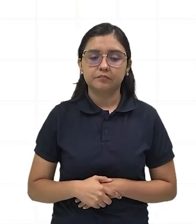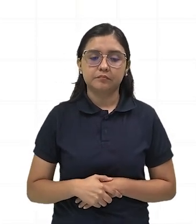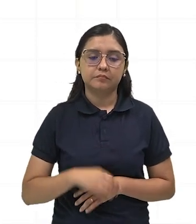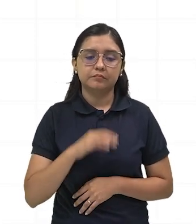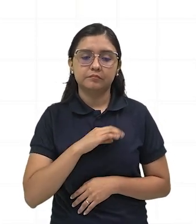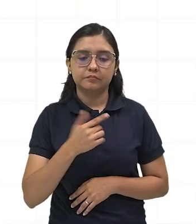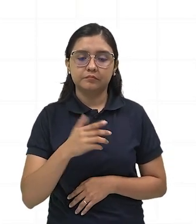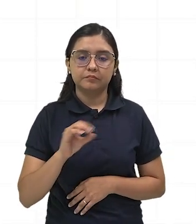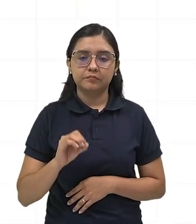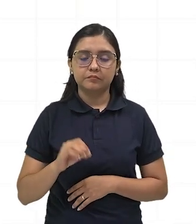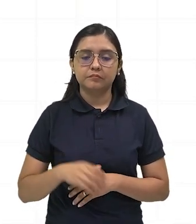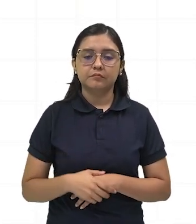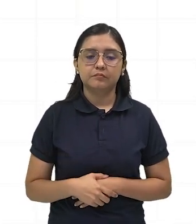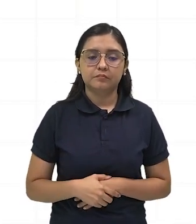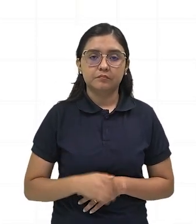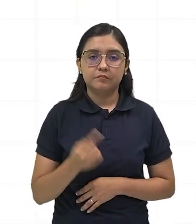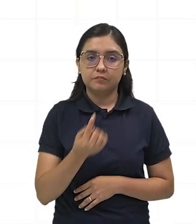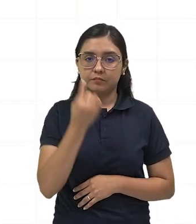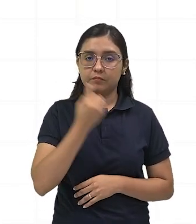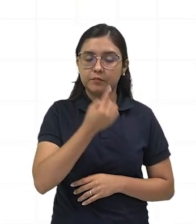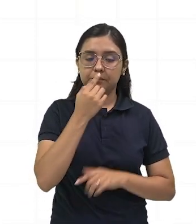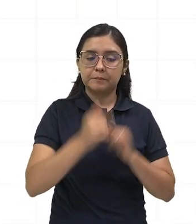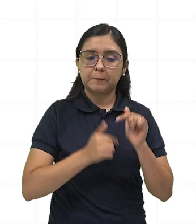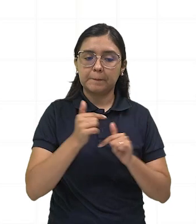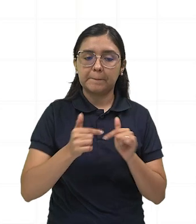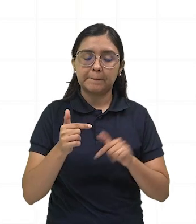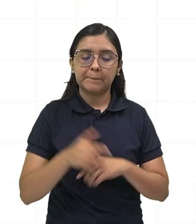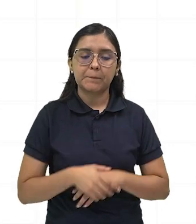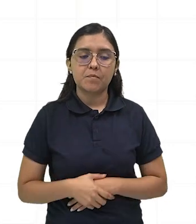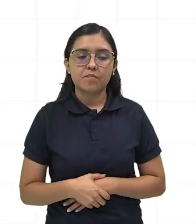de R$20 em 1 hora trabalhada.